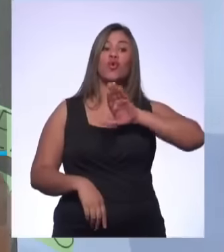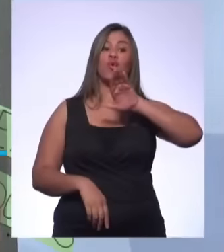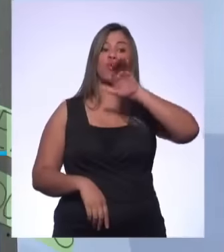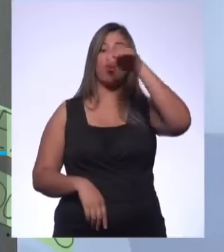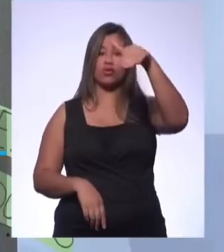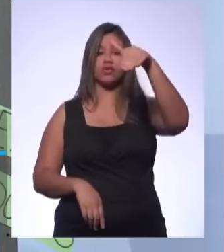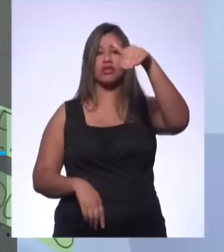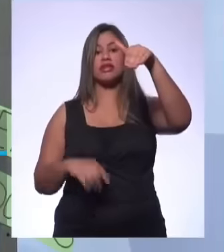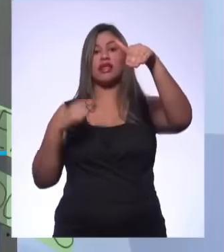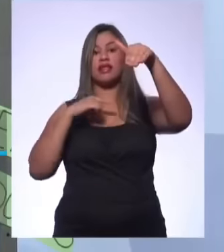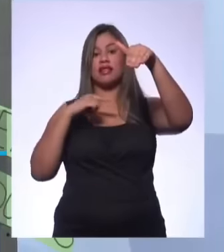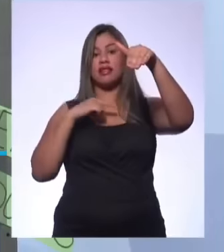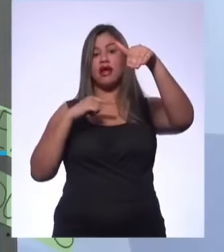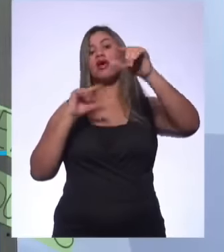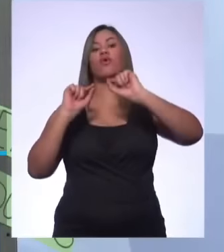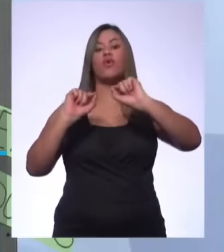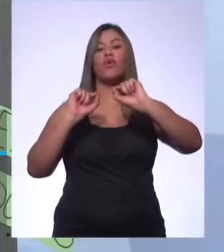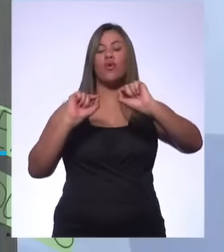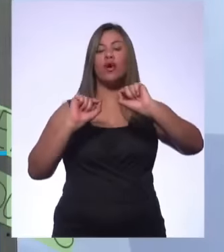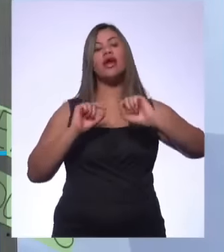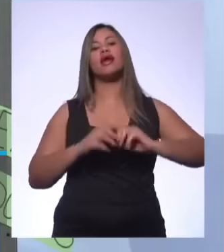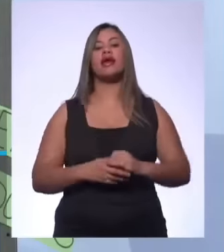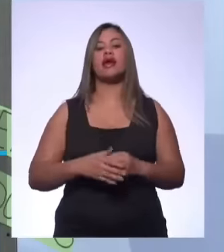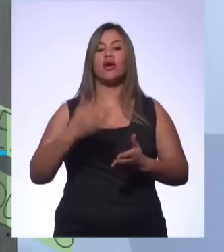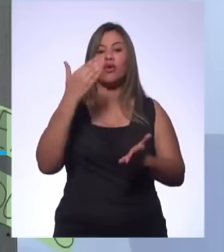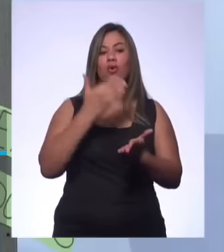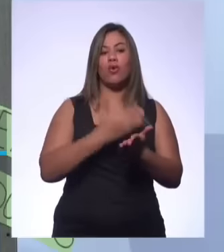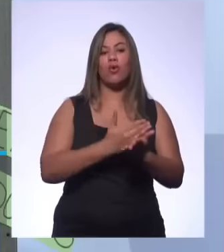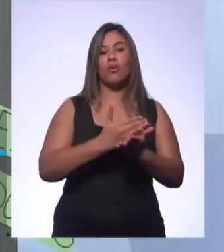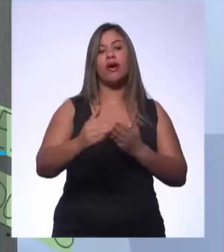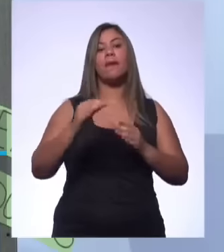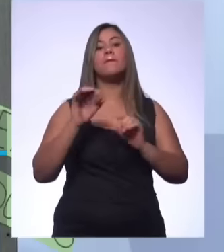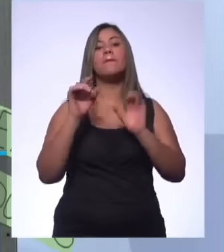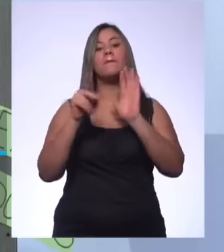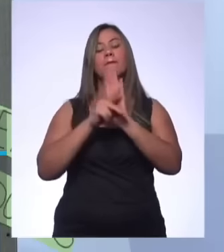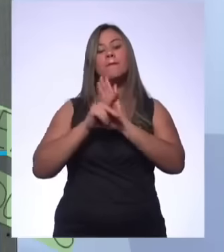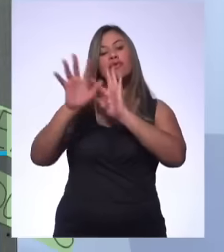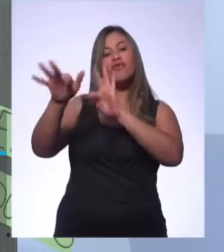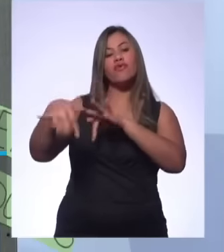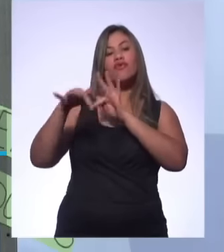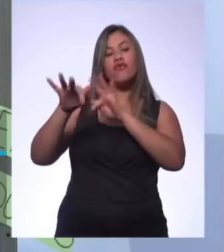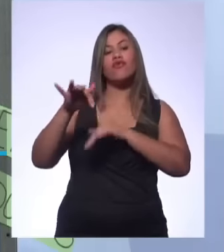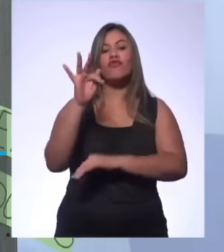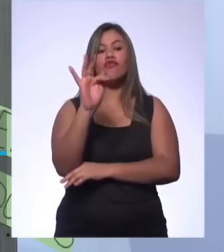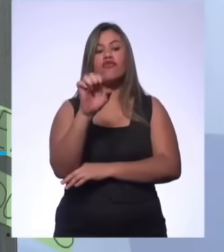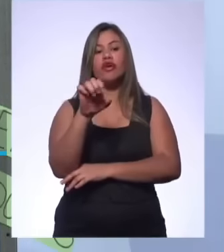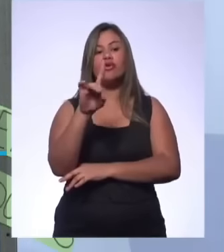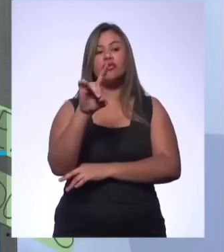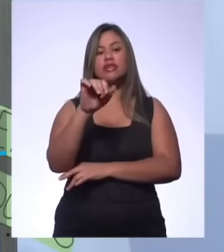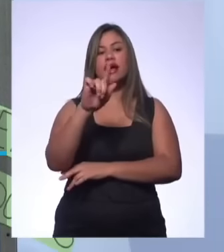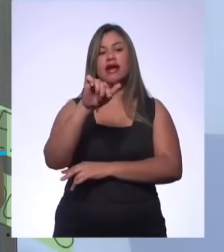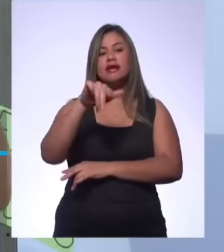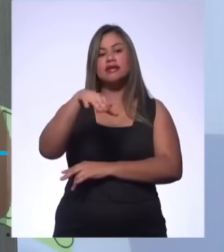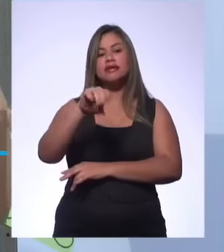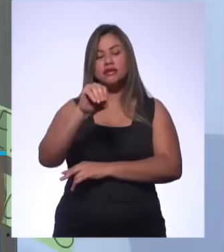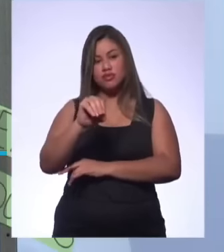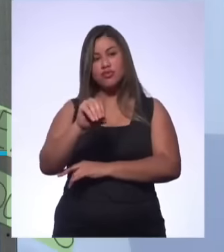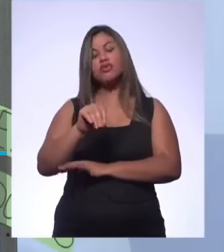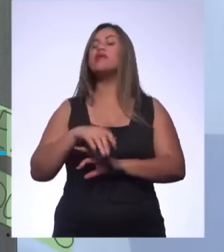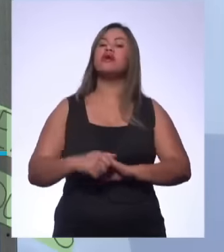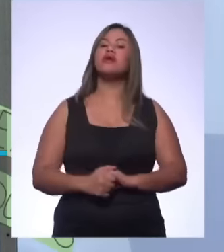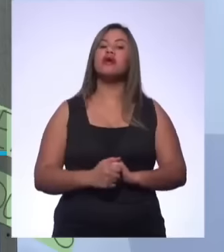ocidental, nós temos aí o começo dessa nova lógica, que é o feudalismo. Do lado ocidental, o que aconteceu? Nós tivemos